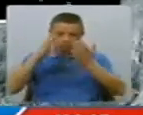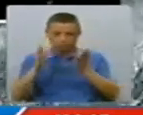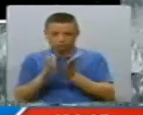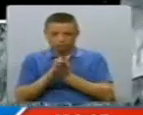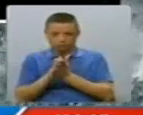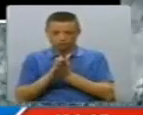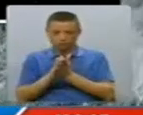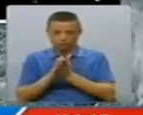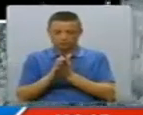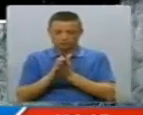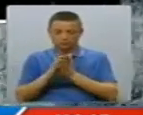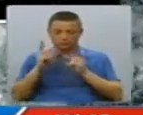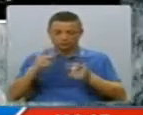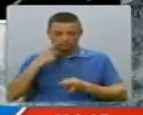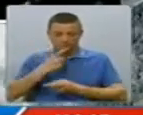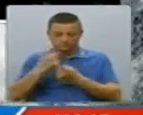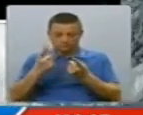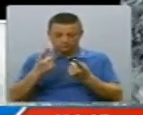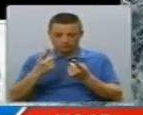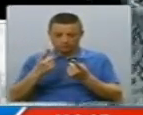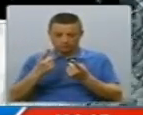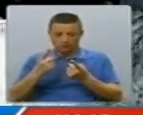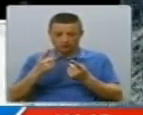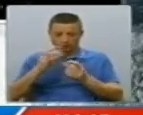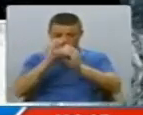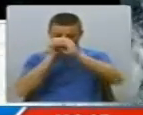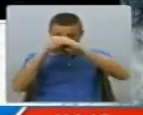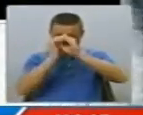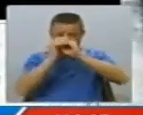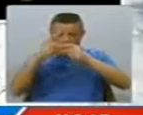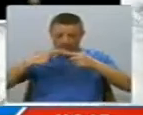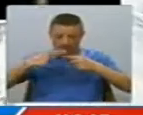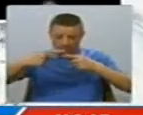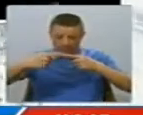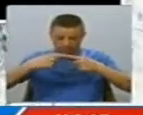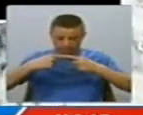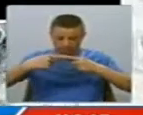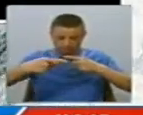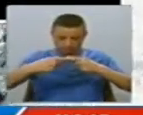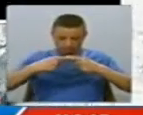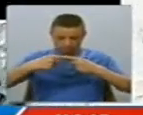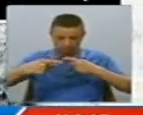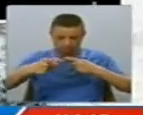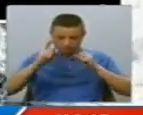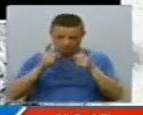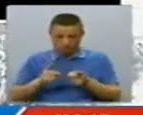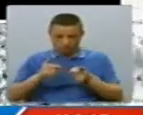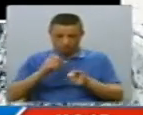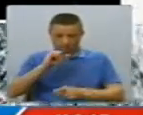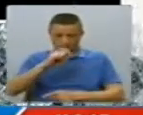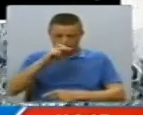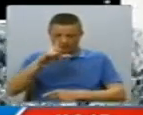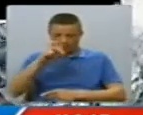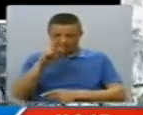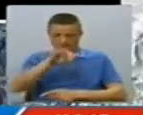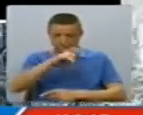o Very Large Telescope, o VLT, forneceu a distância que estamos desta galáxia, e o